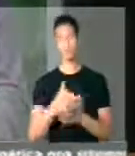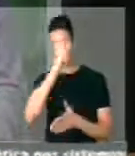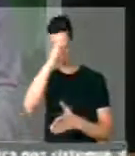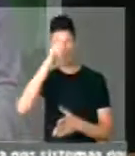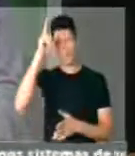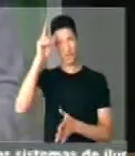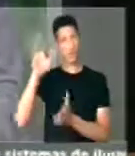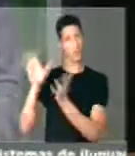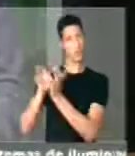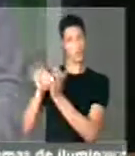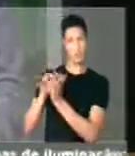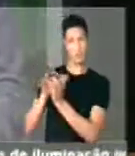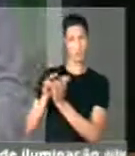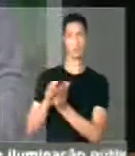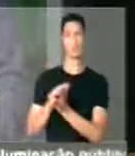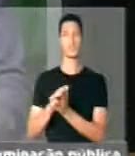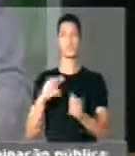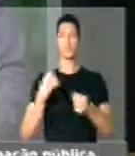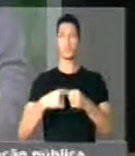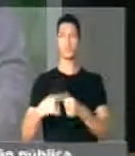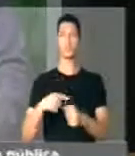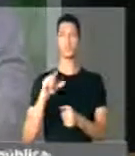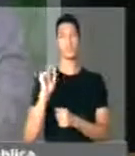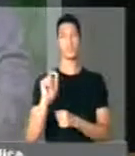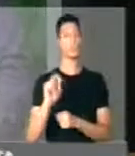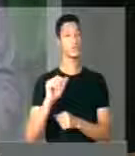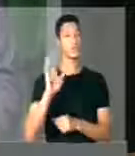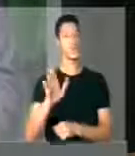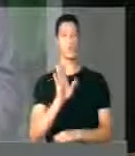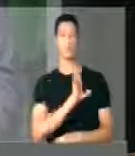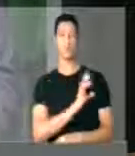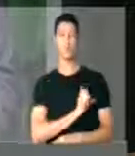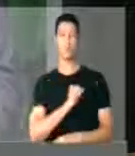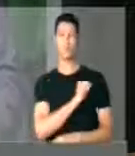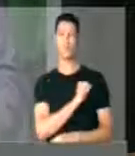prefeito de Recife, cidade que ele muito